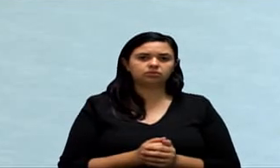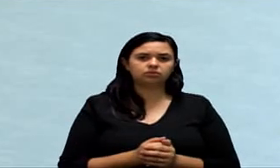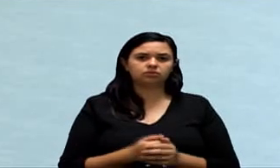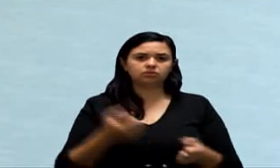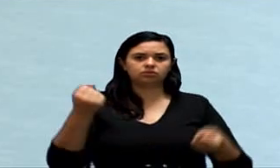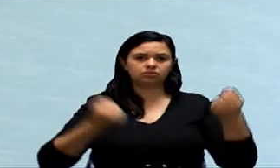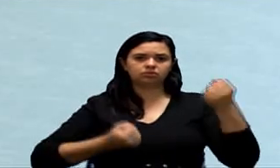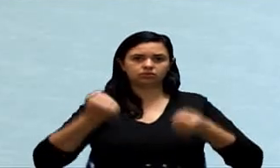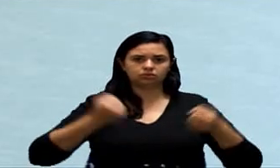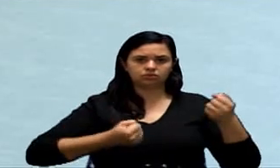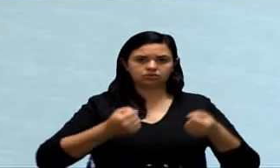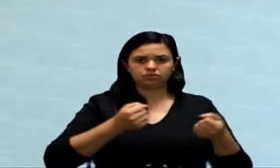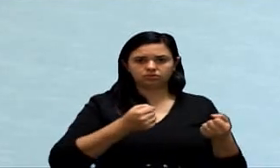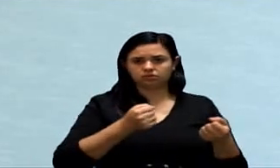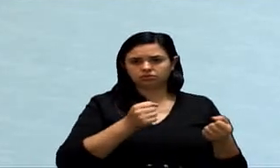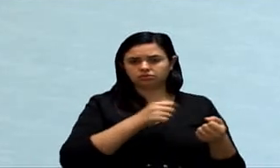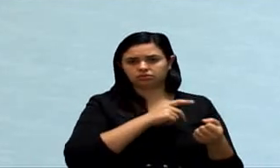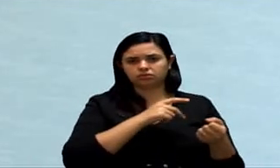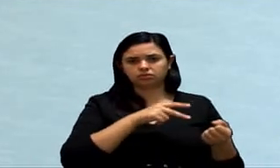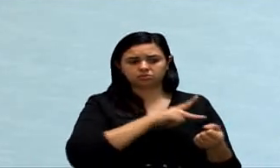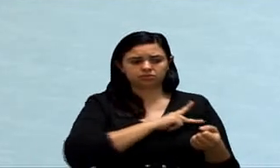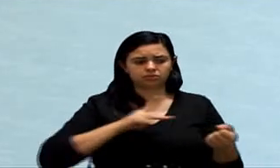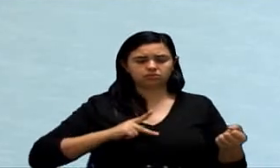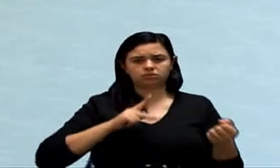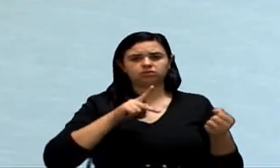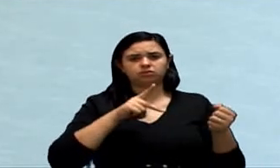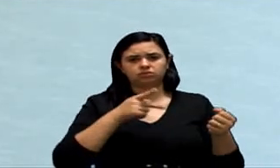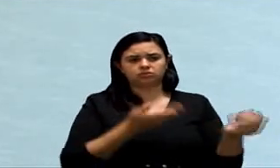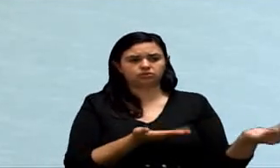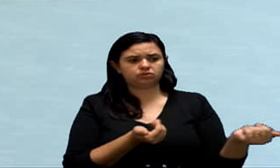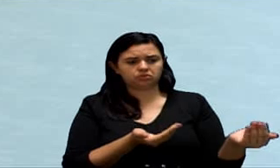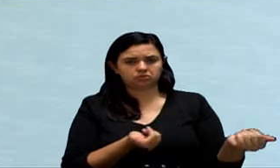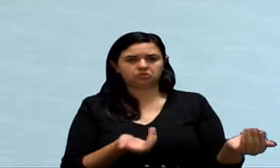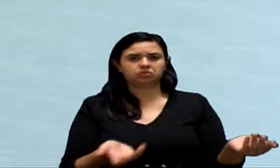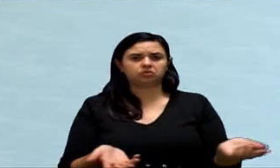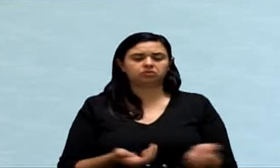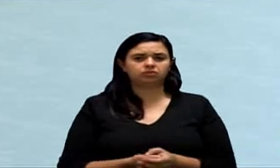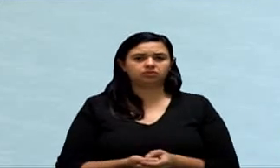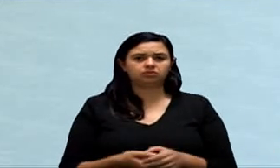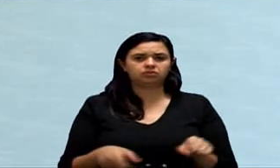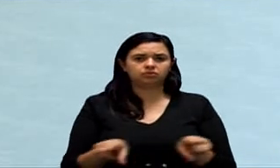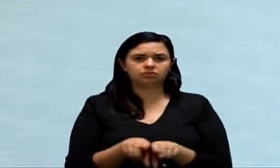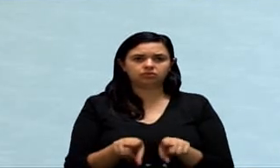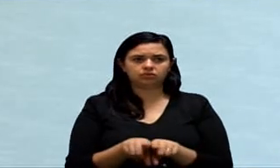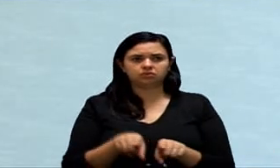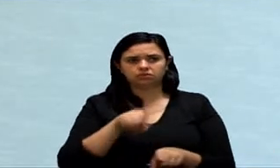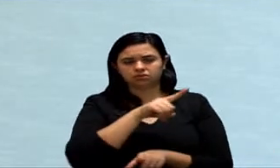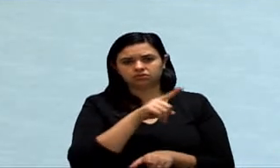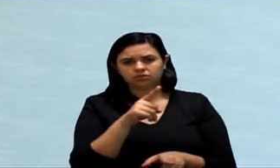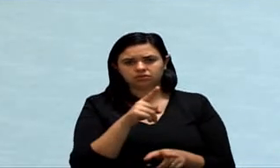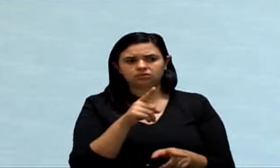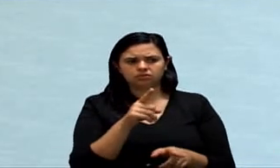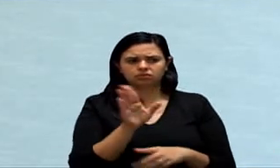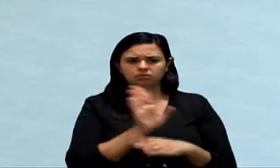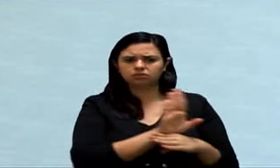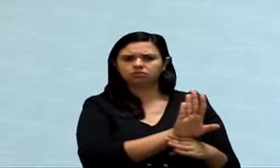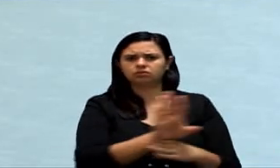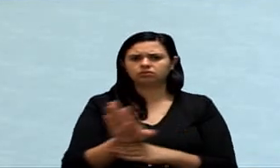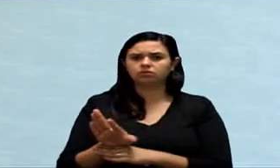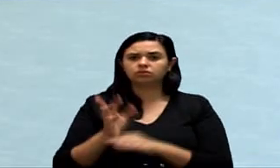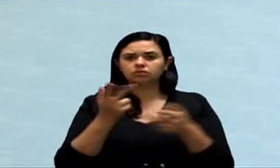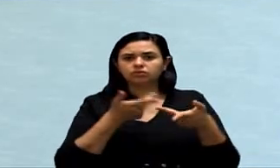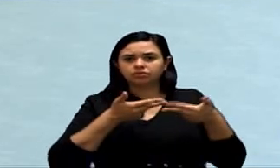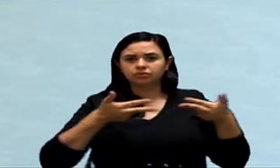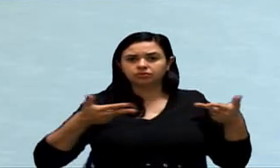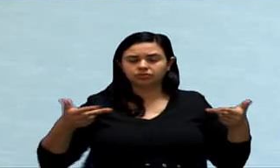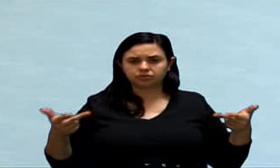Uma pastoral do menor. Pastoral já do menor. Com uma, ela atende não sei quantas unidades. Hoje deve ter várias